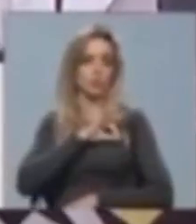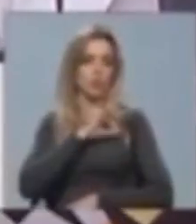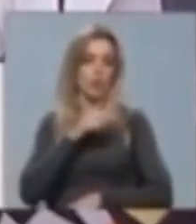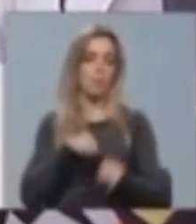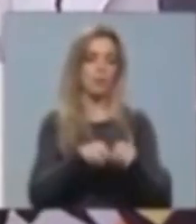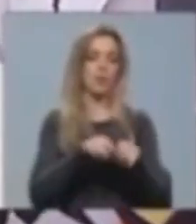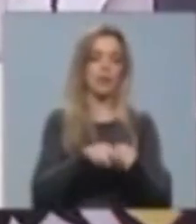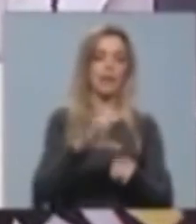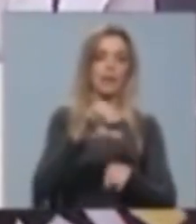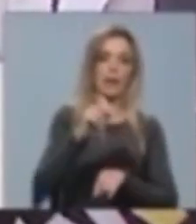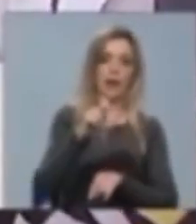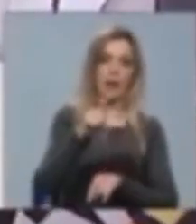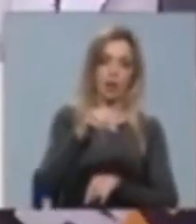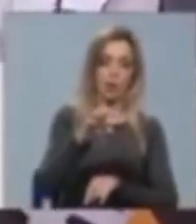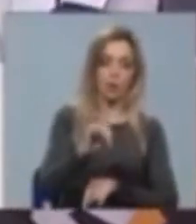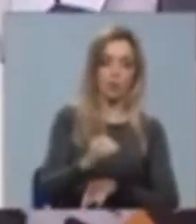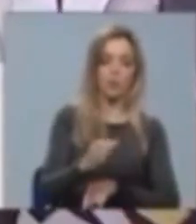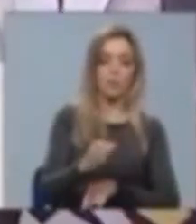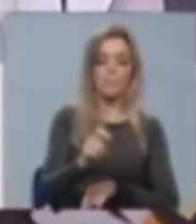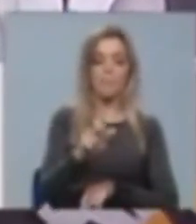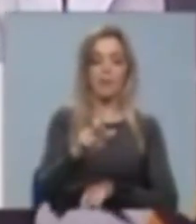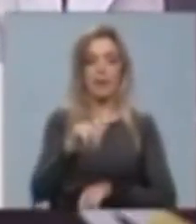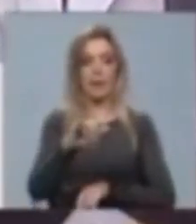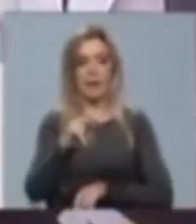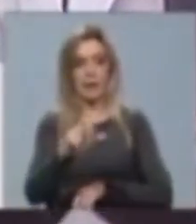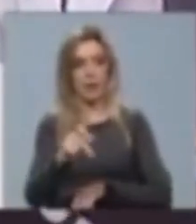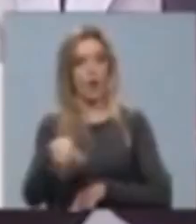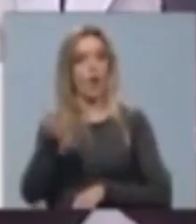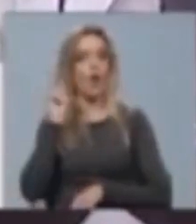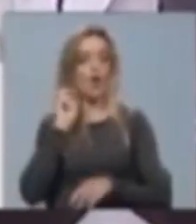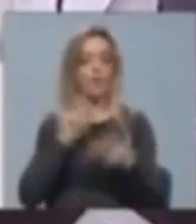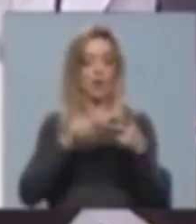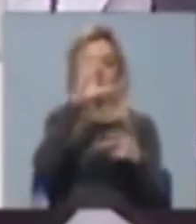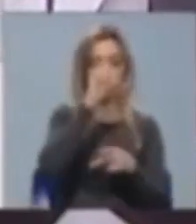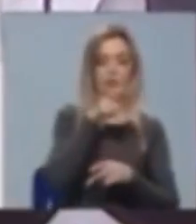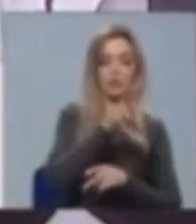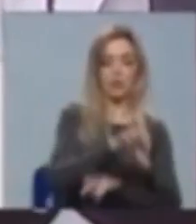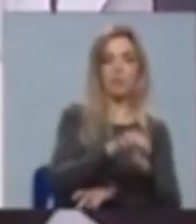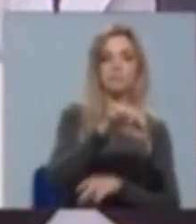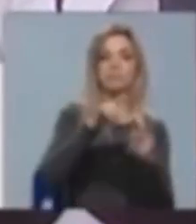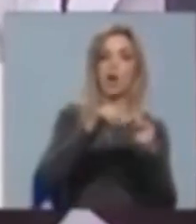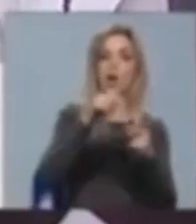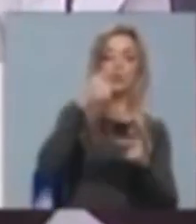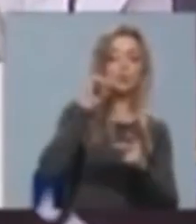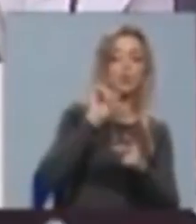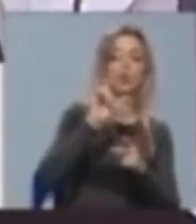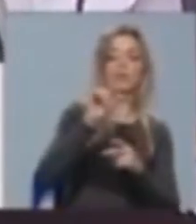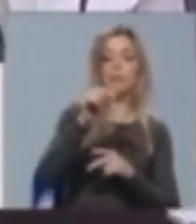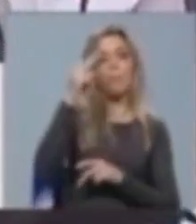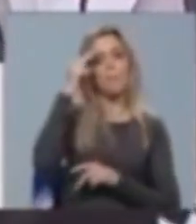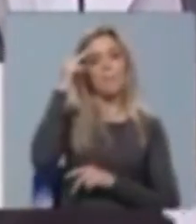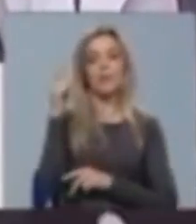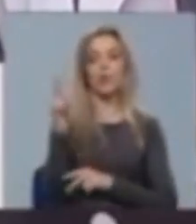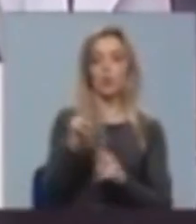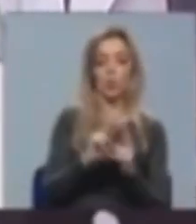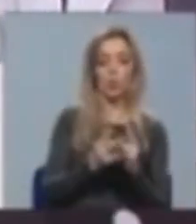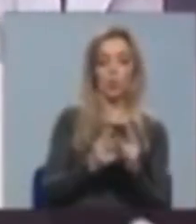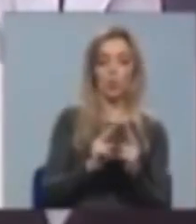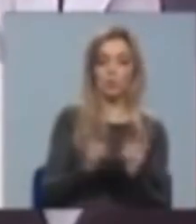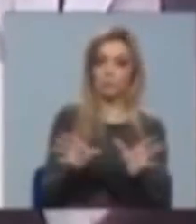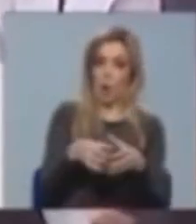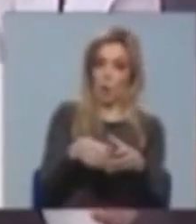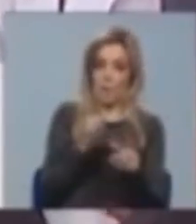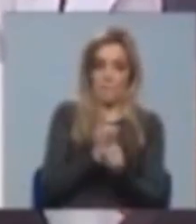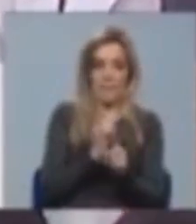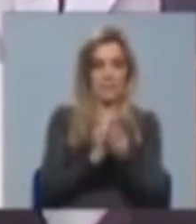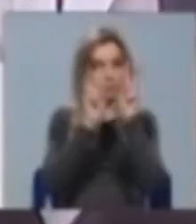coordena, ouvirá os governos regionais dos Açores e da Madeira sobre esse tema, um tema comum a ambas as regiões, e